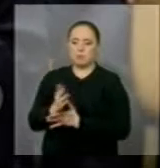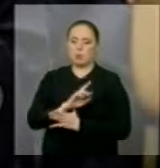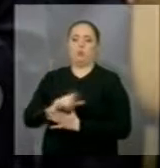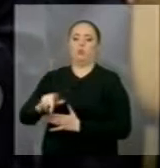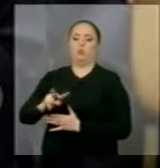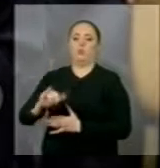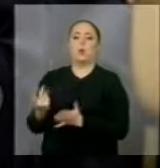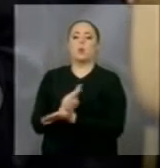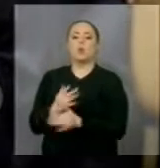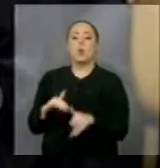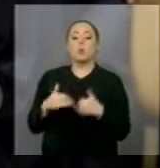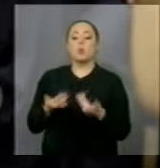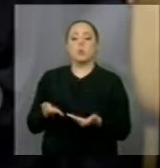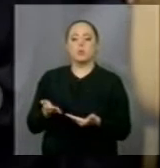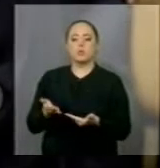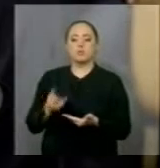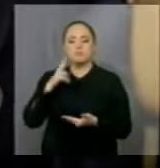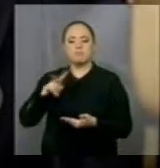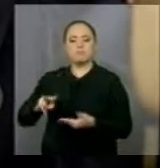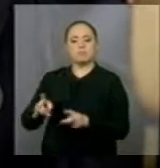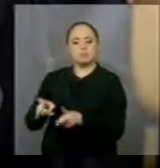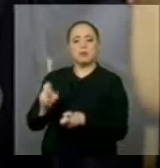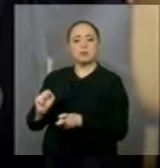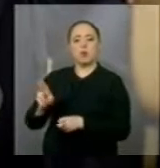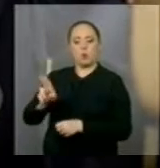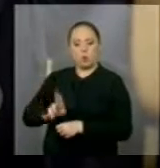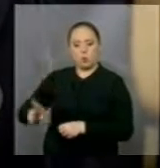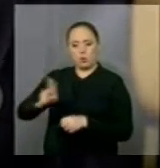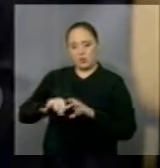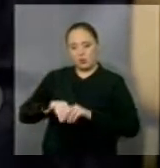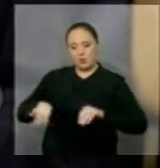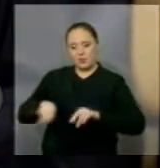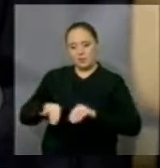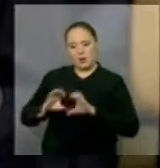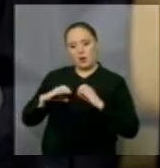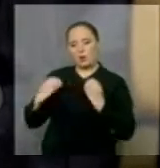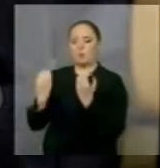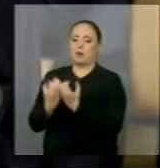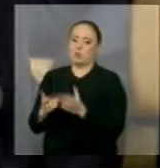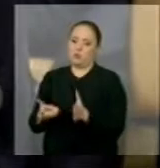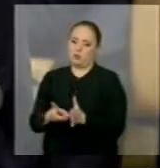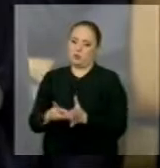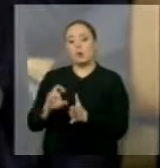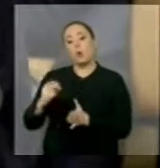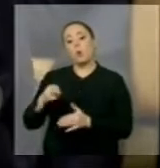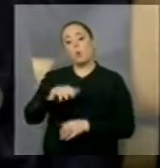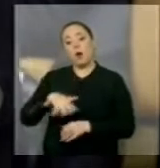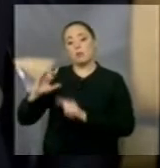dará quando se estiver em conta aí a utilização de terras por comunidades indígenas ou